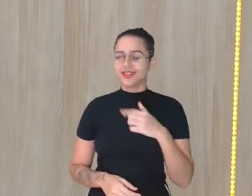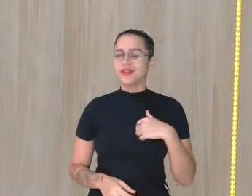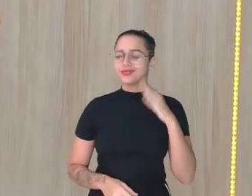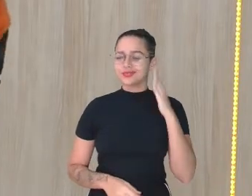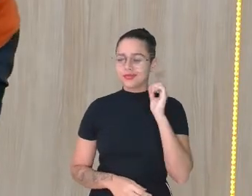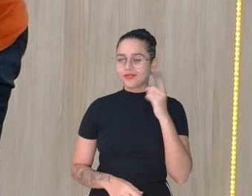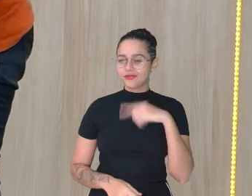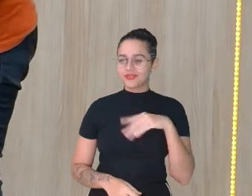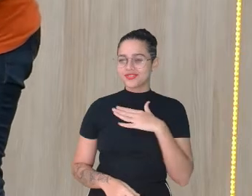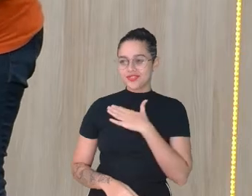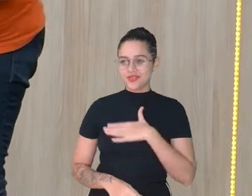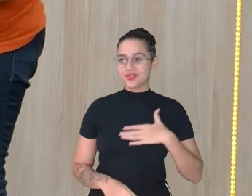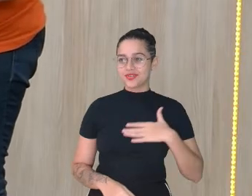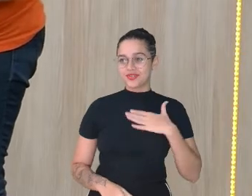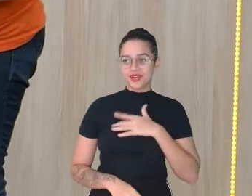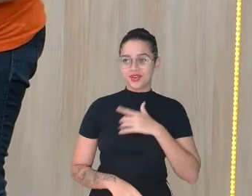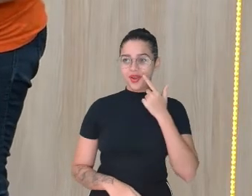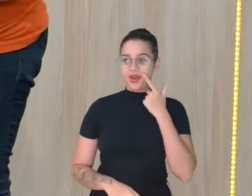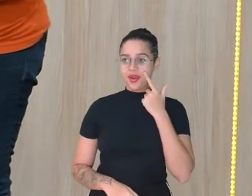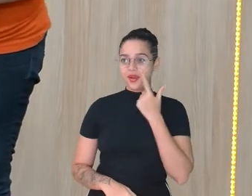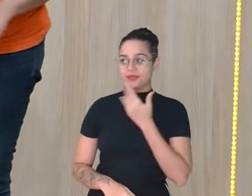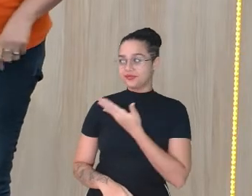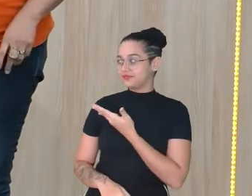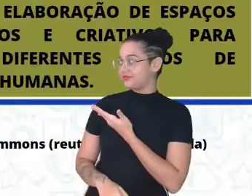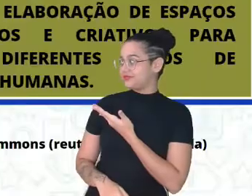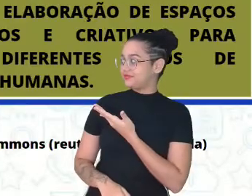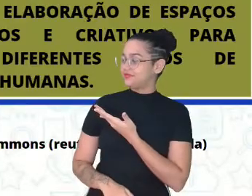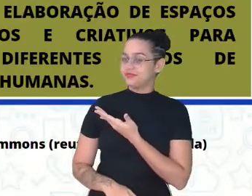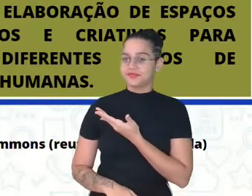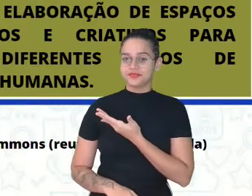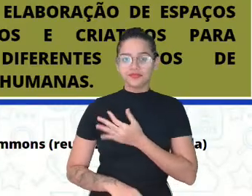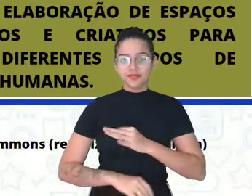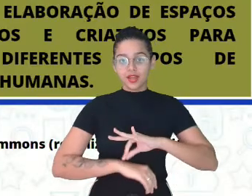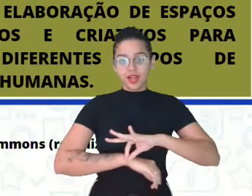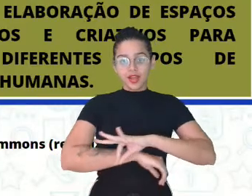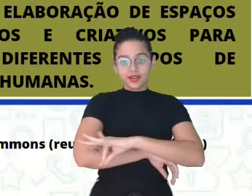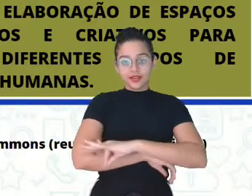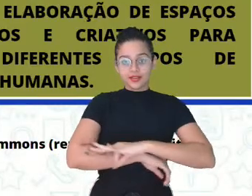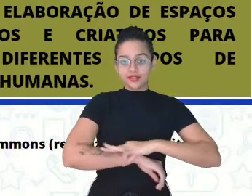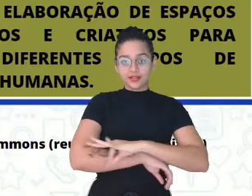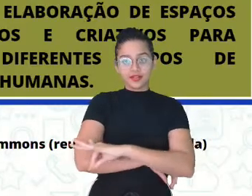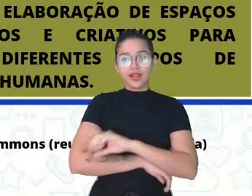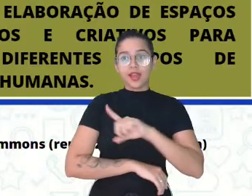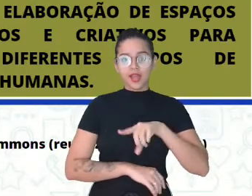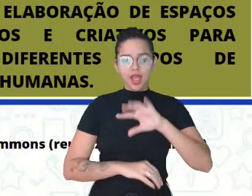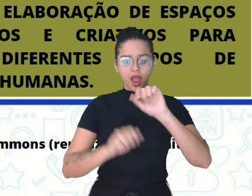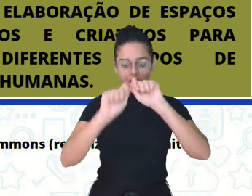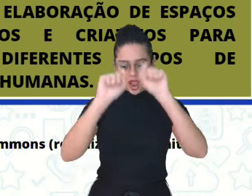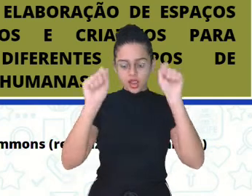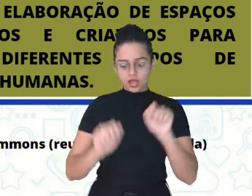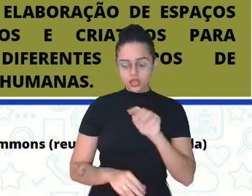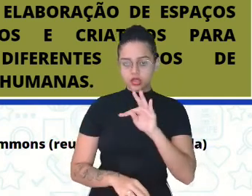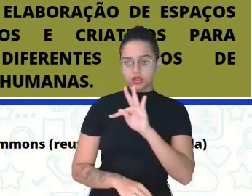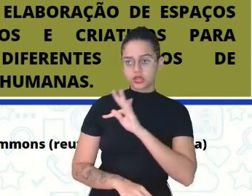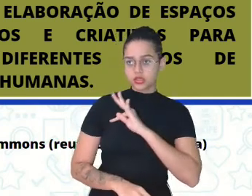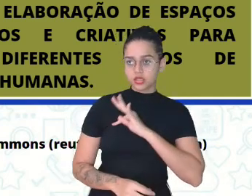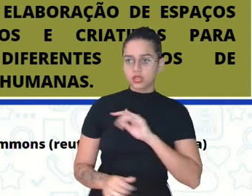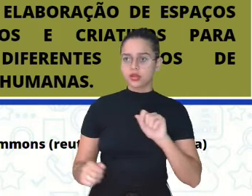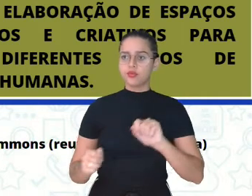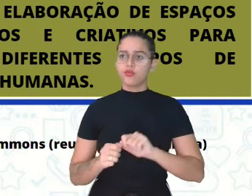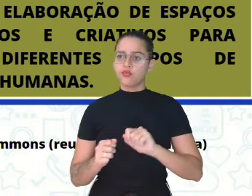iam gostar. Olha aqui. Vamos ver? A arquitetura é a arte e técnica de projetar